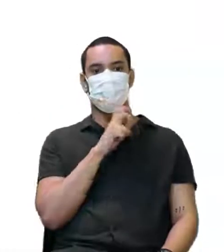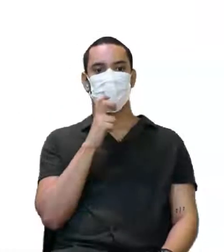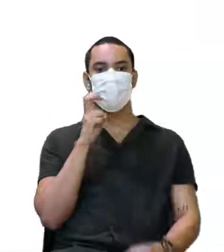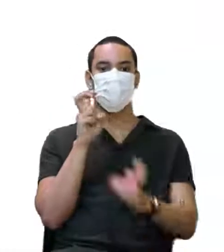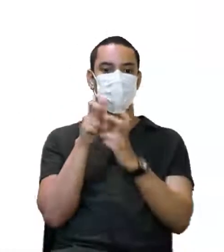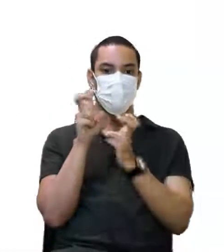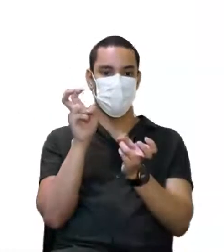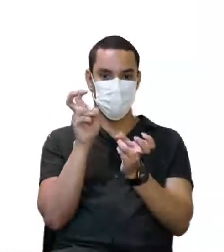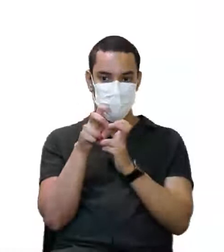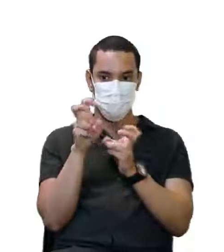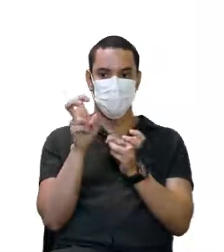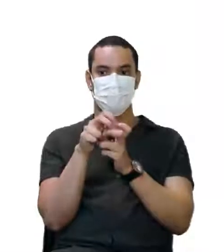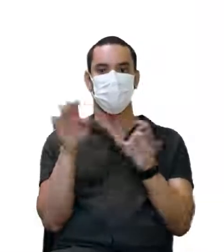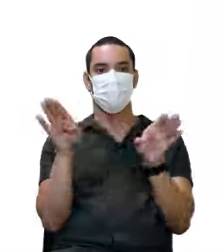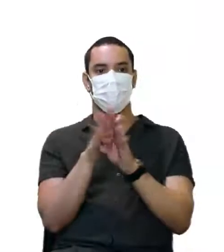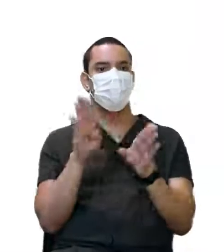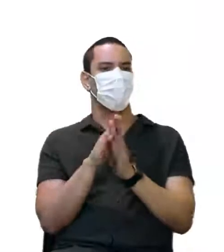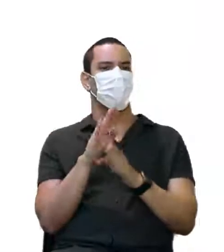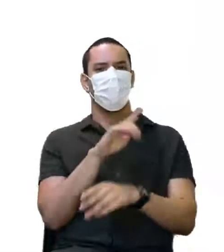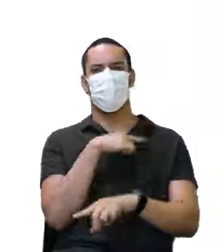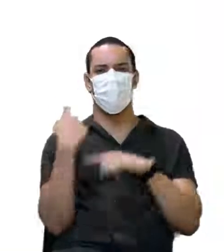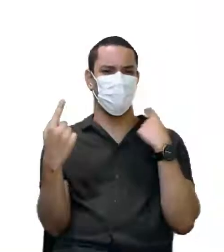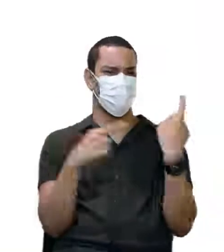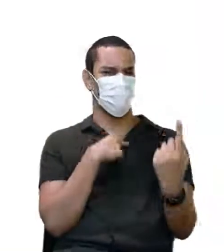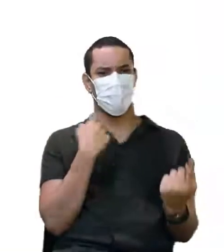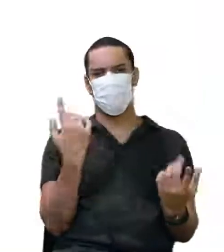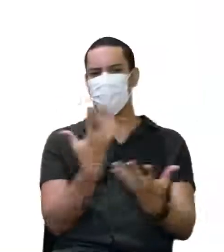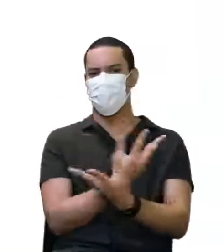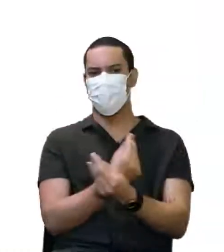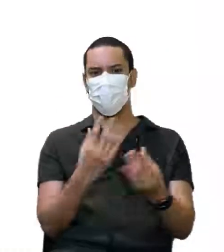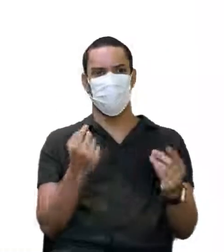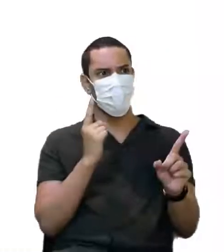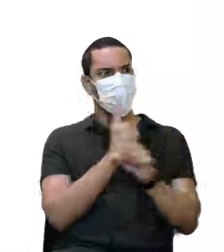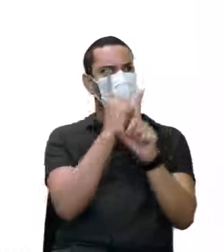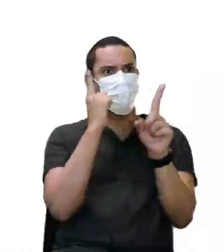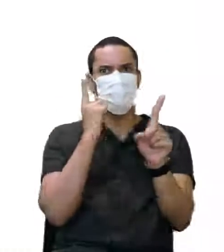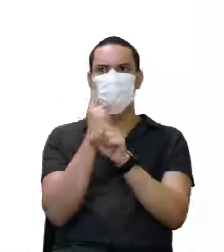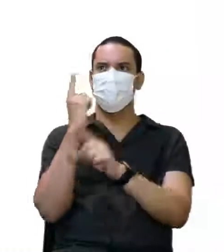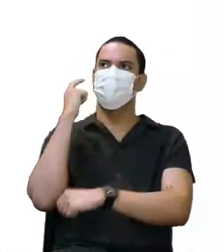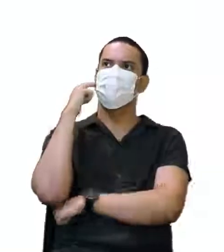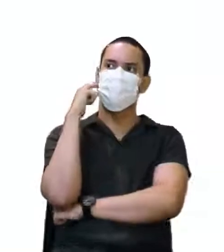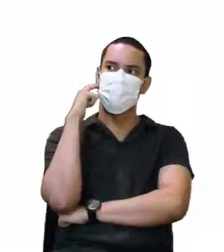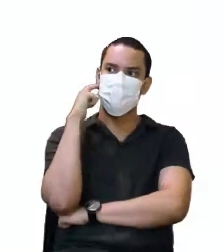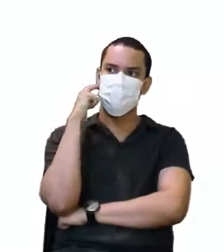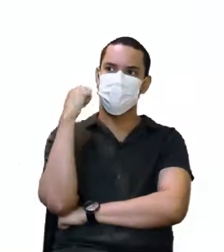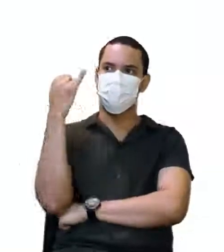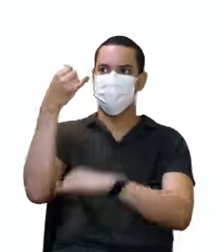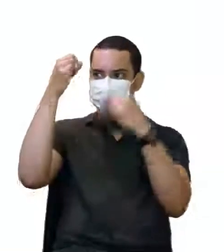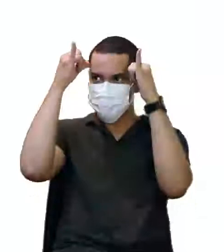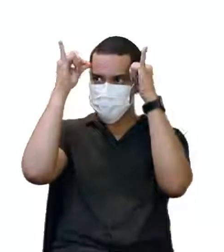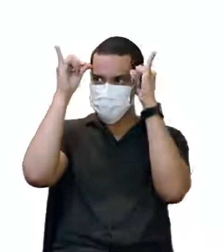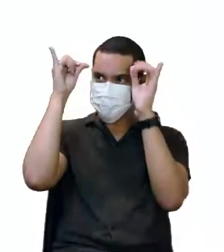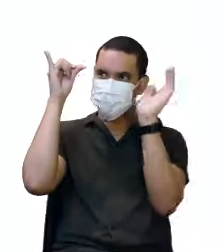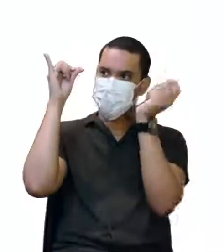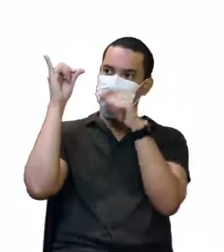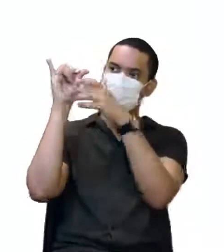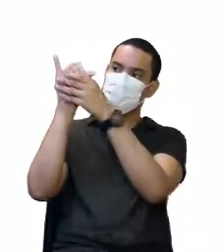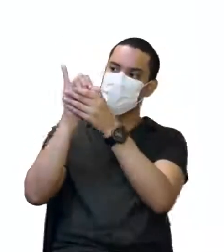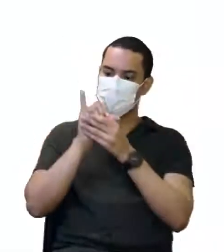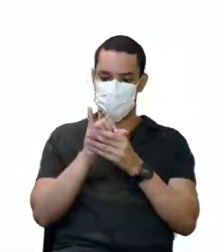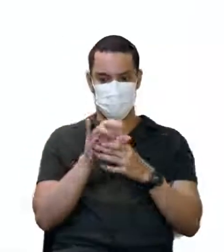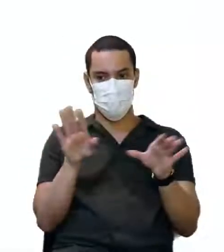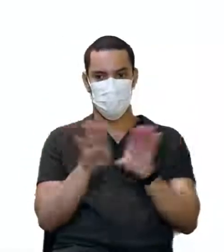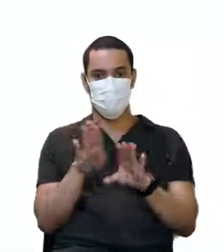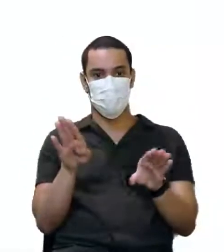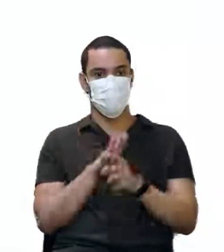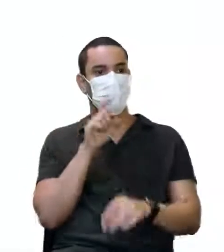dentes grandes também mataram muitos deles, e aí eles foram identificando. Olha só que interessante, né? Fazendo as suas deduções. Então, dá pra